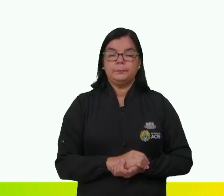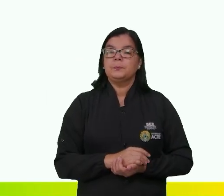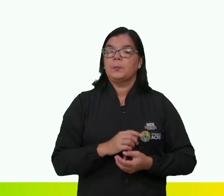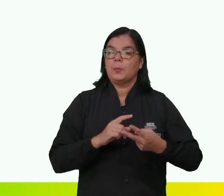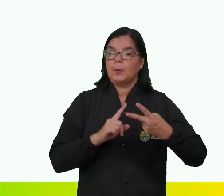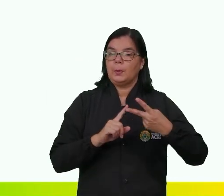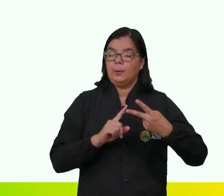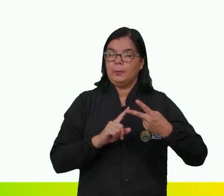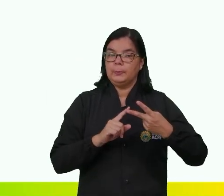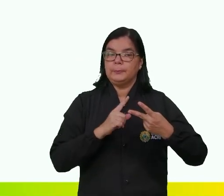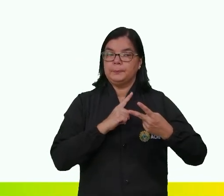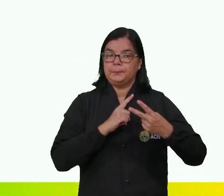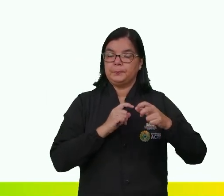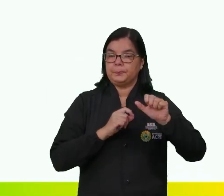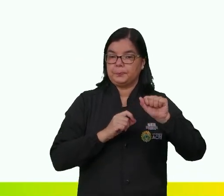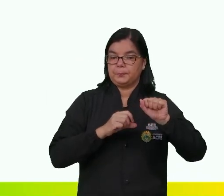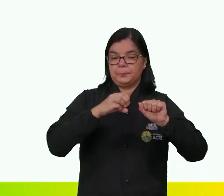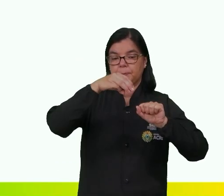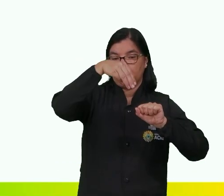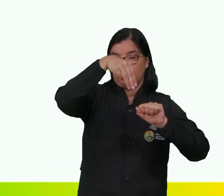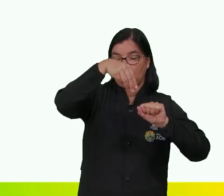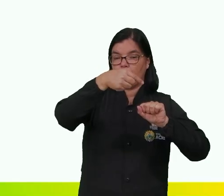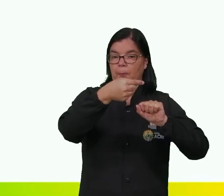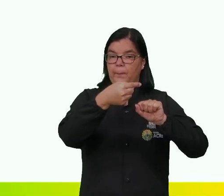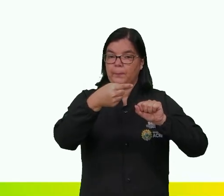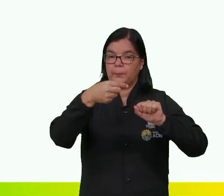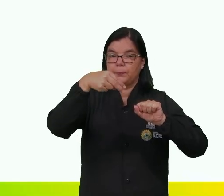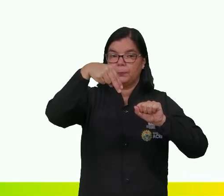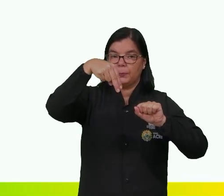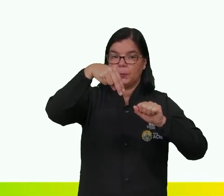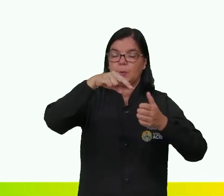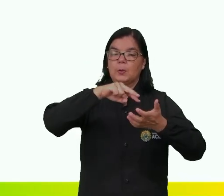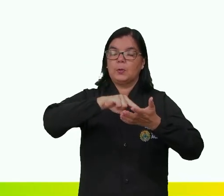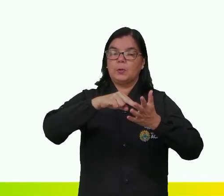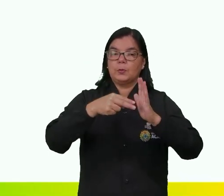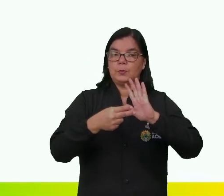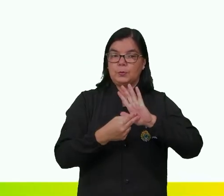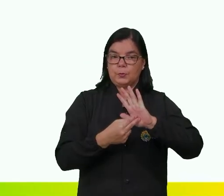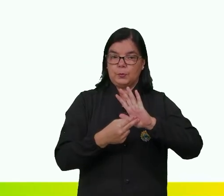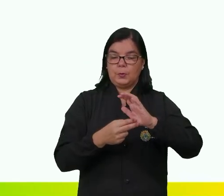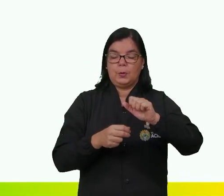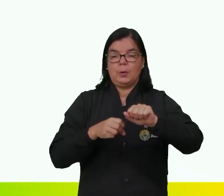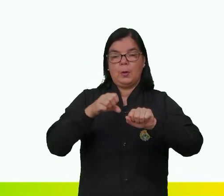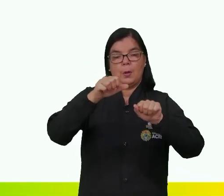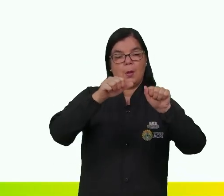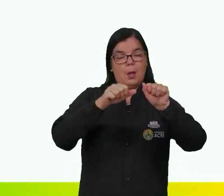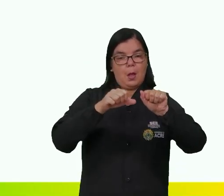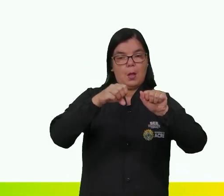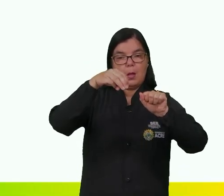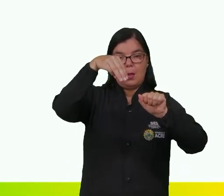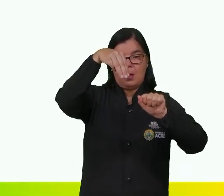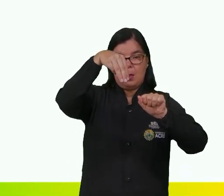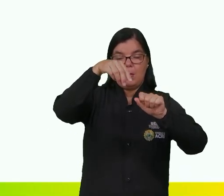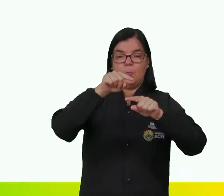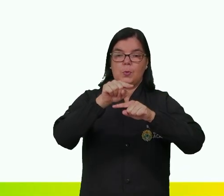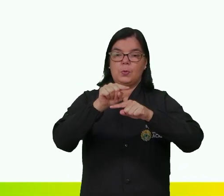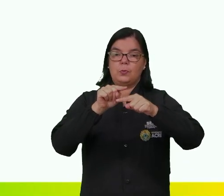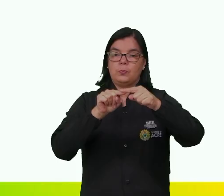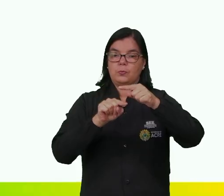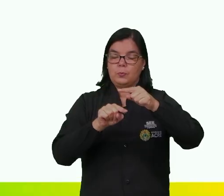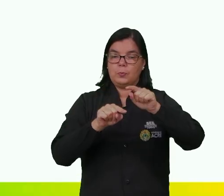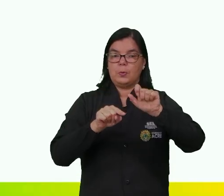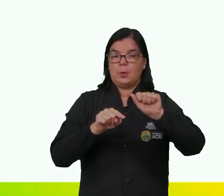nós tivermos A elevado a M menos N, isso será A elevado a M dividido por